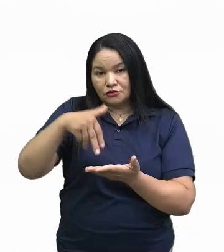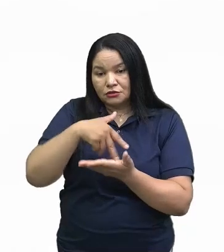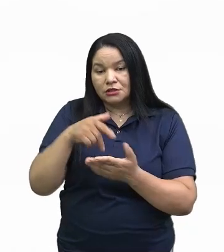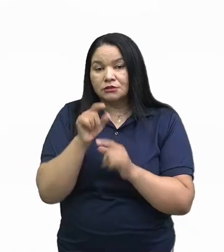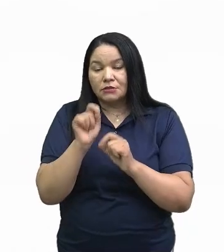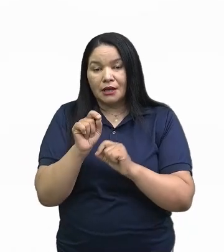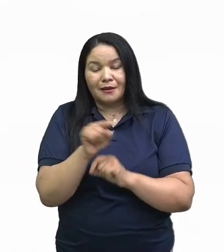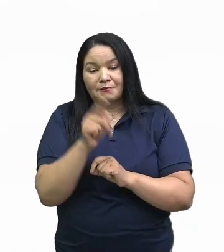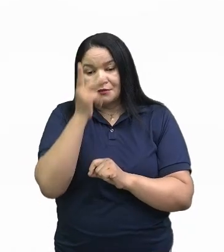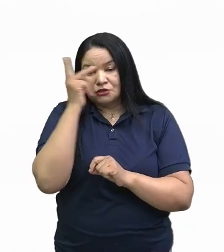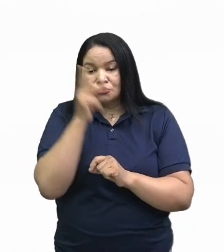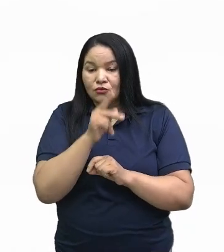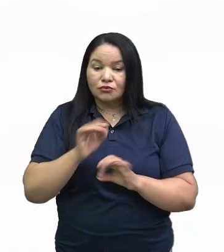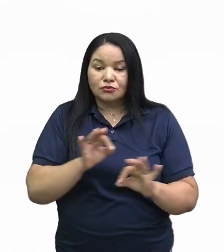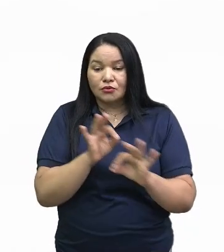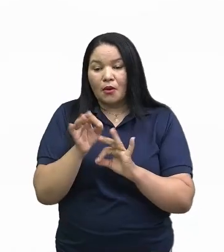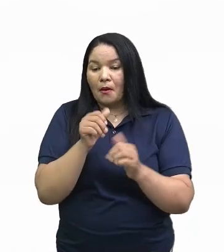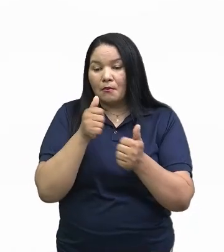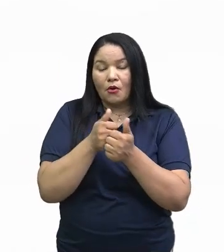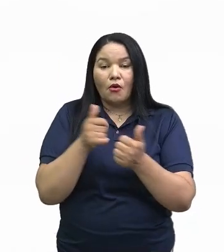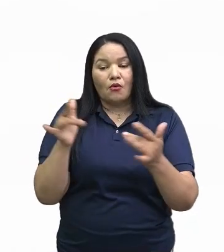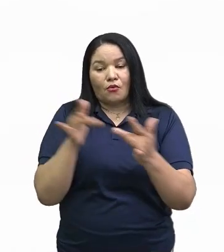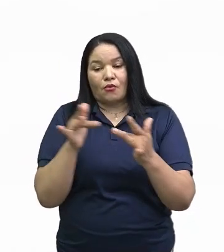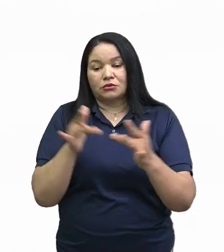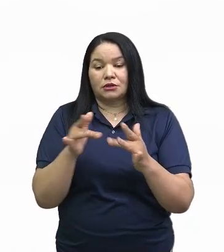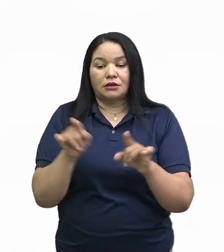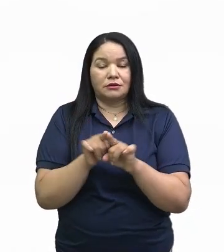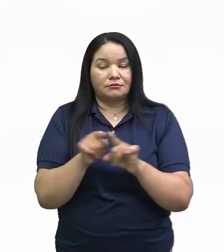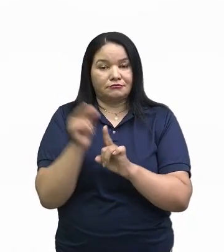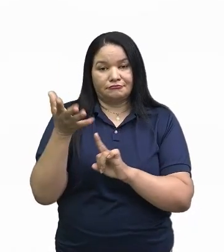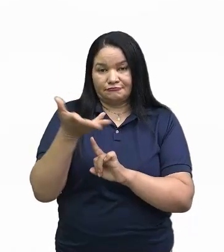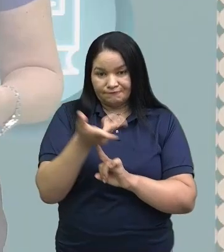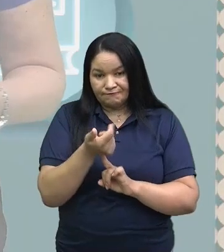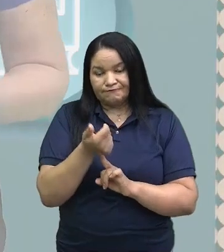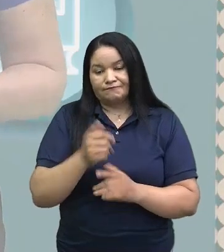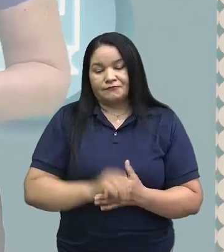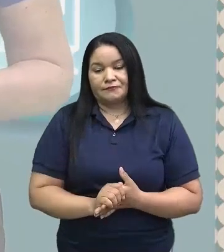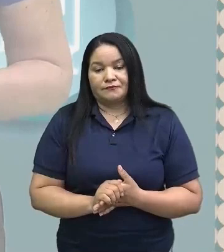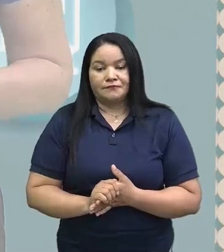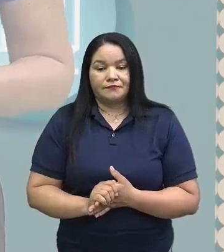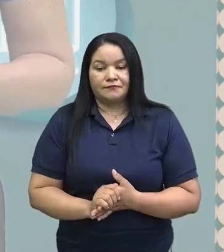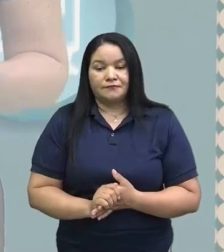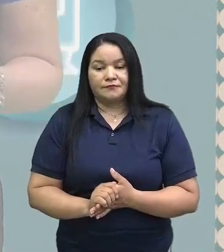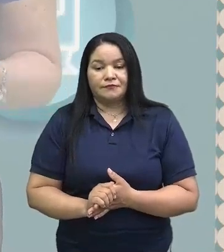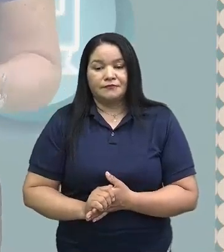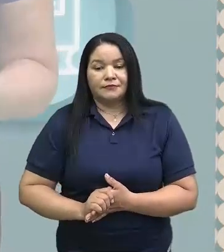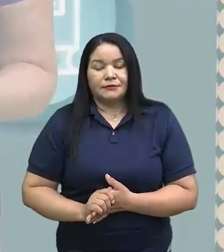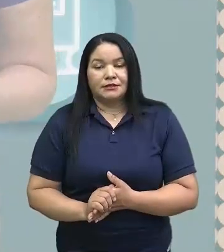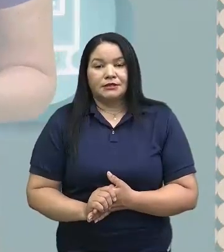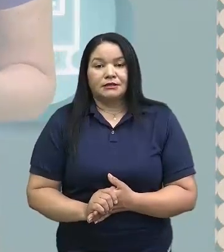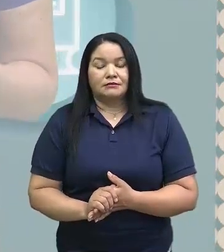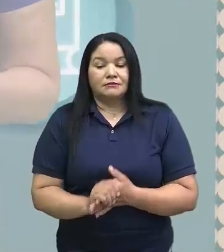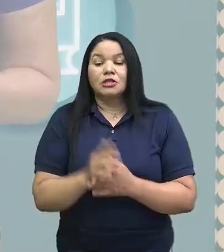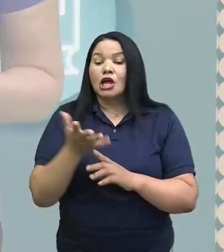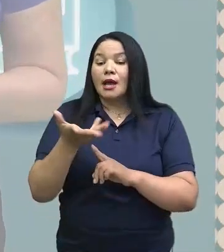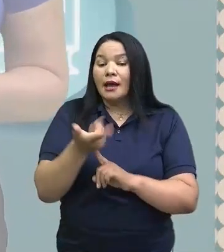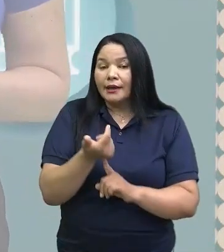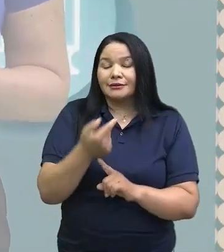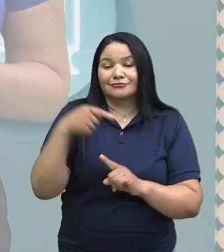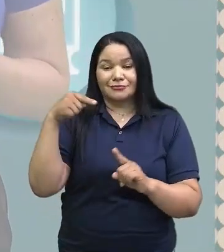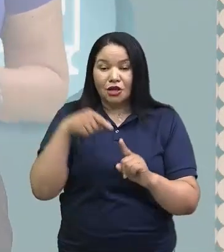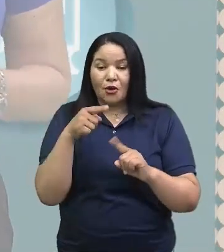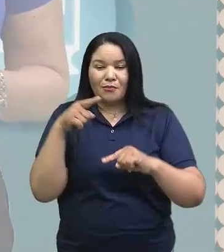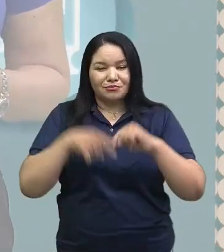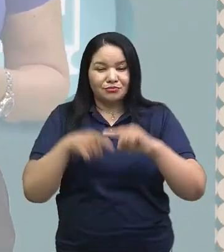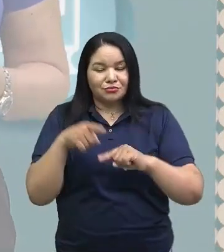aproximar as pessoas e mantê-las em contato com a arte. Bem, a arte é uma